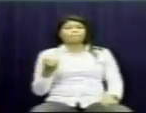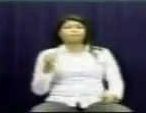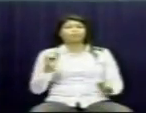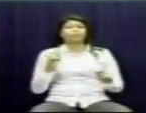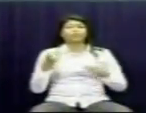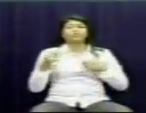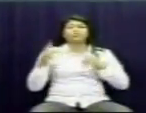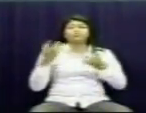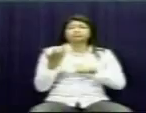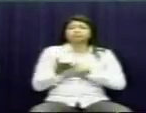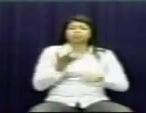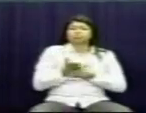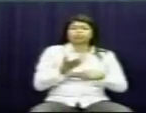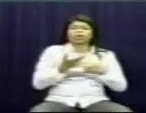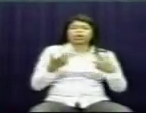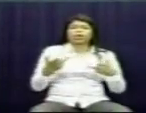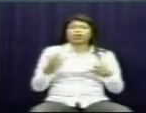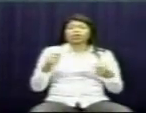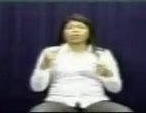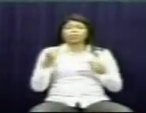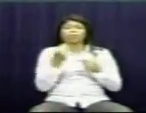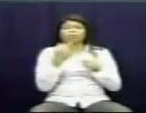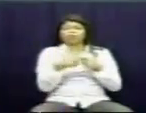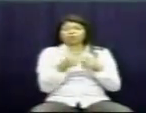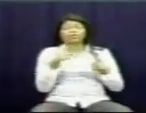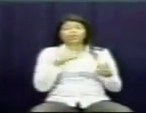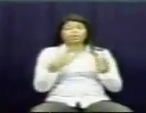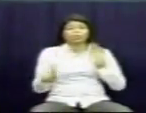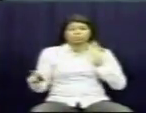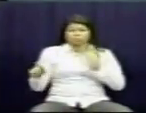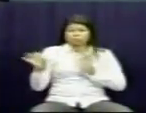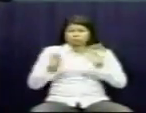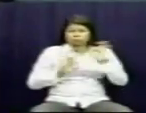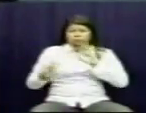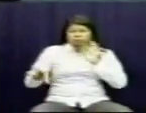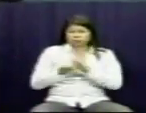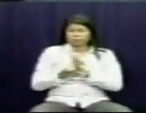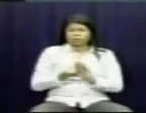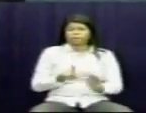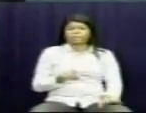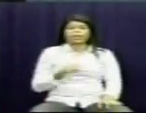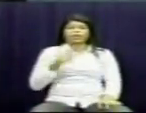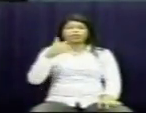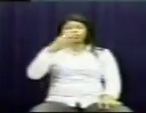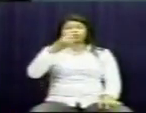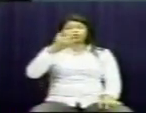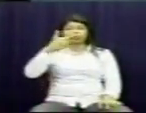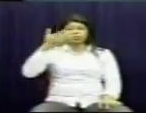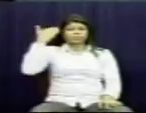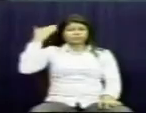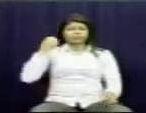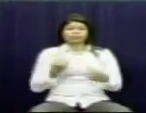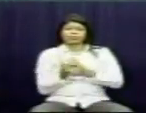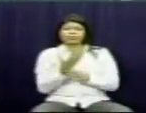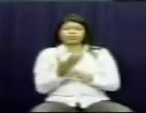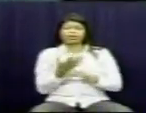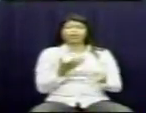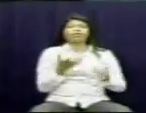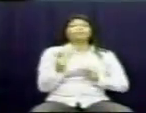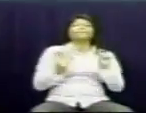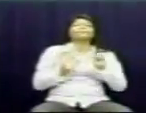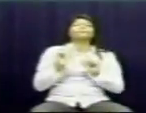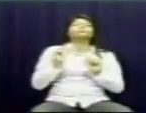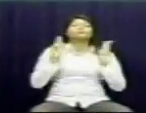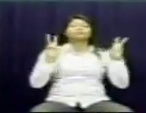Nacional. Existe o projeto de lei número 012, da senadora Vanessa Graziotin, de 2012, que